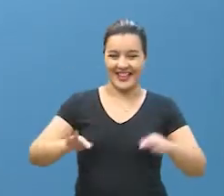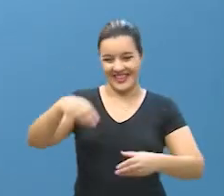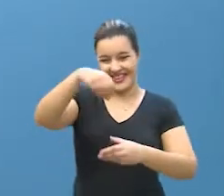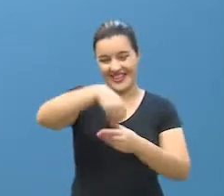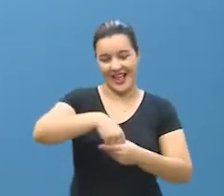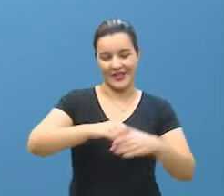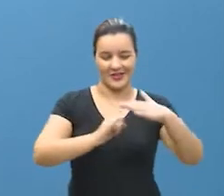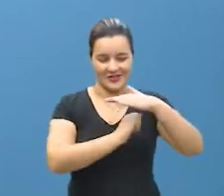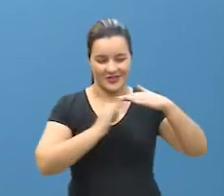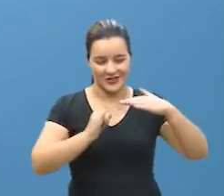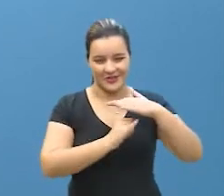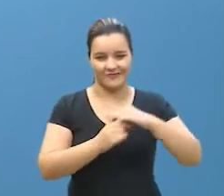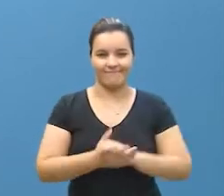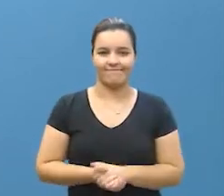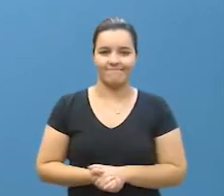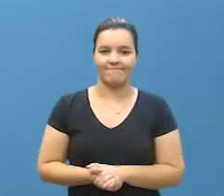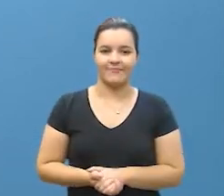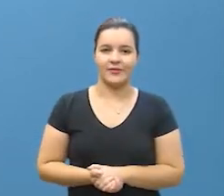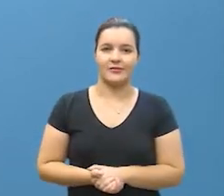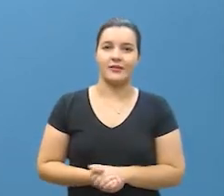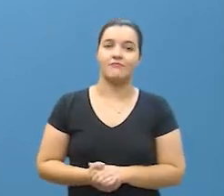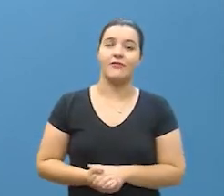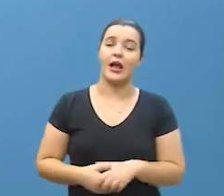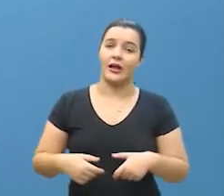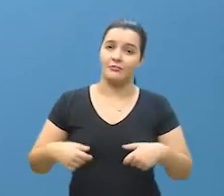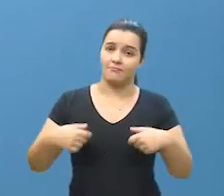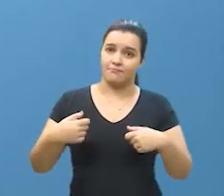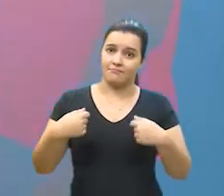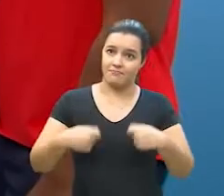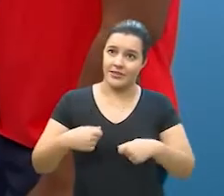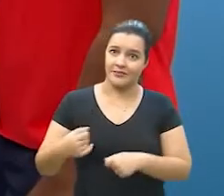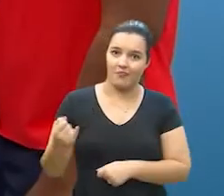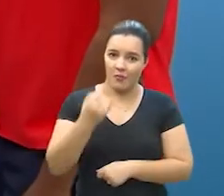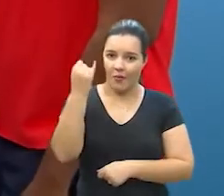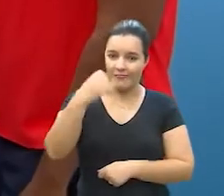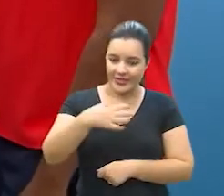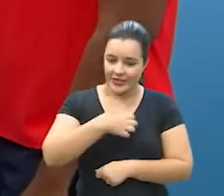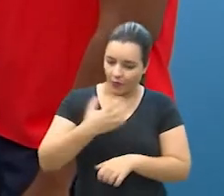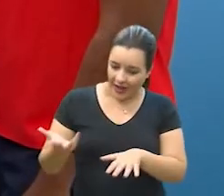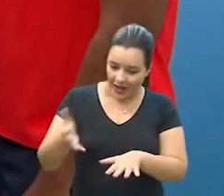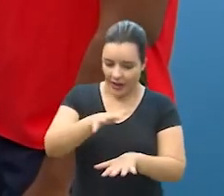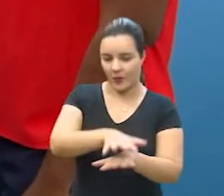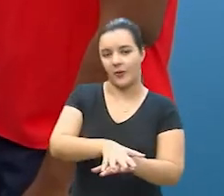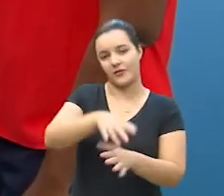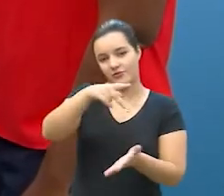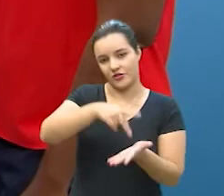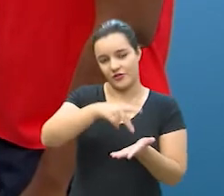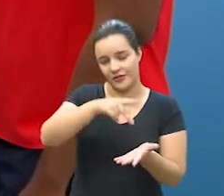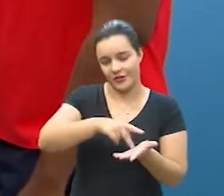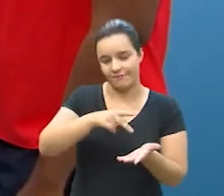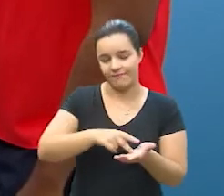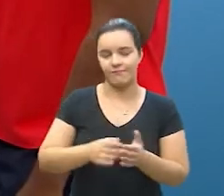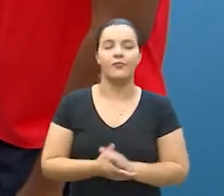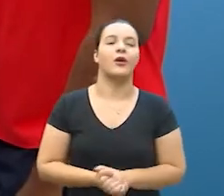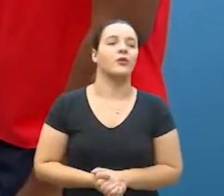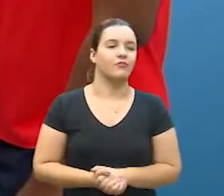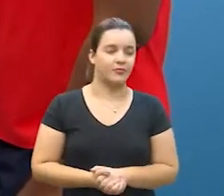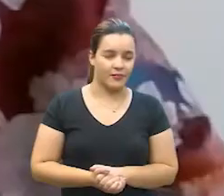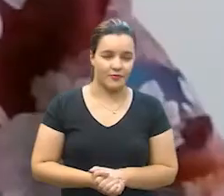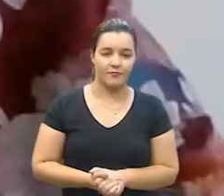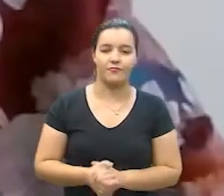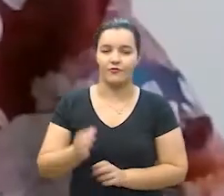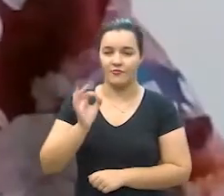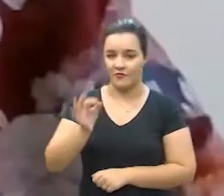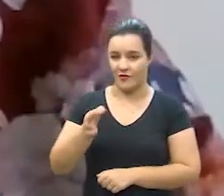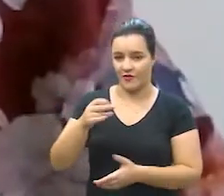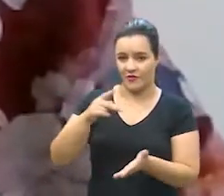mesmo. E é importante que eles se sintam incluídos socialmente, né, Edilamar? Sem dúvida. Nós temos